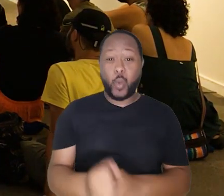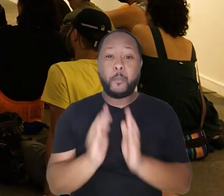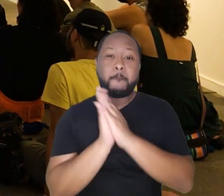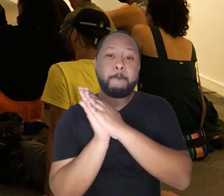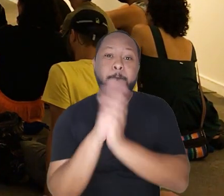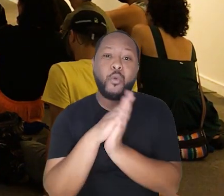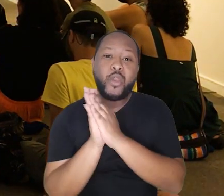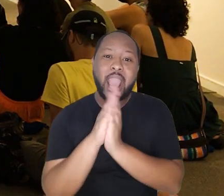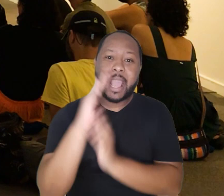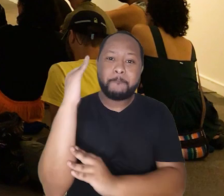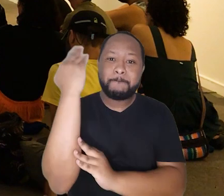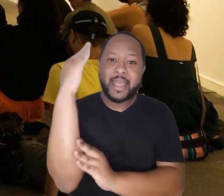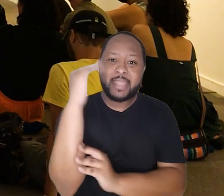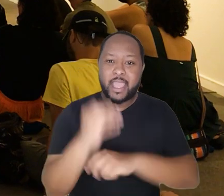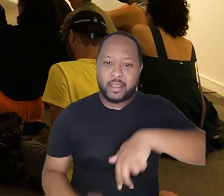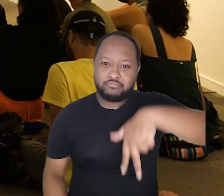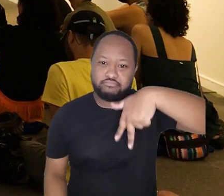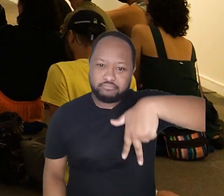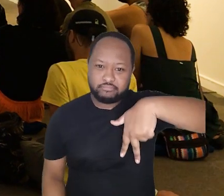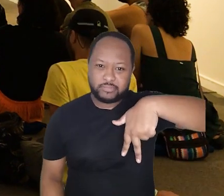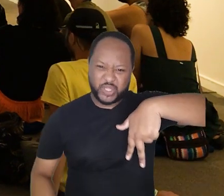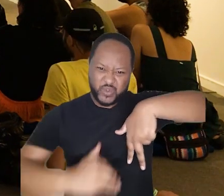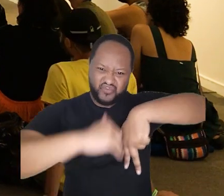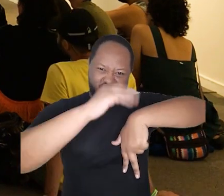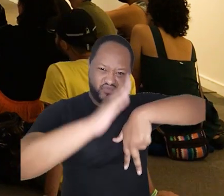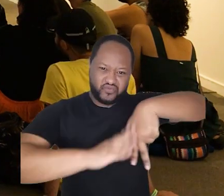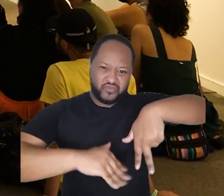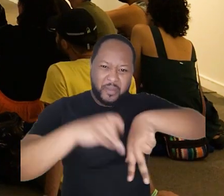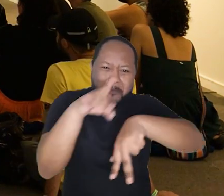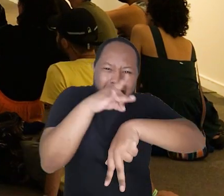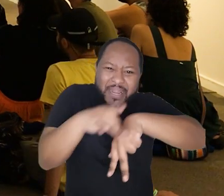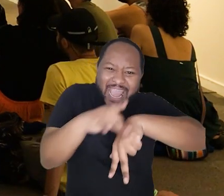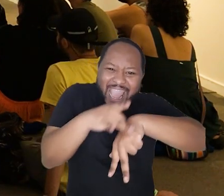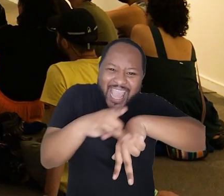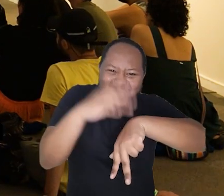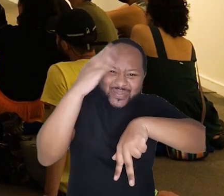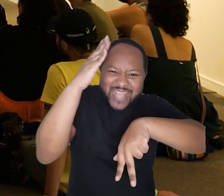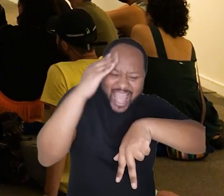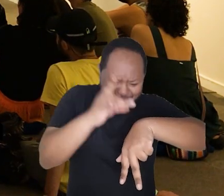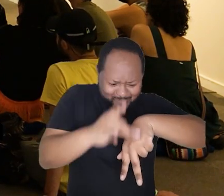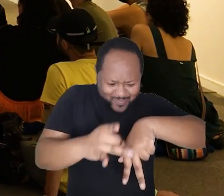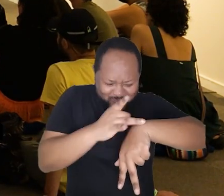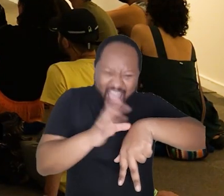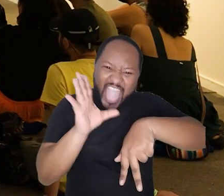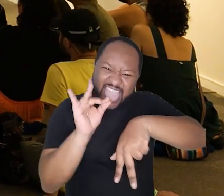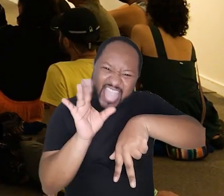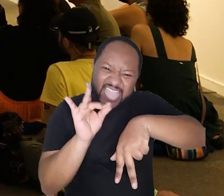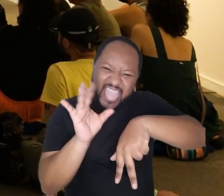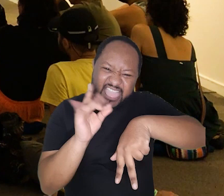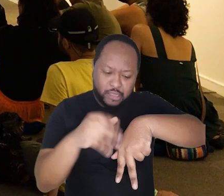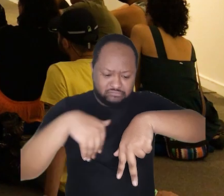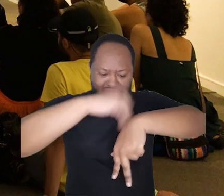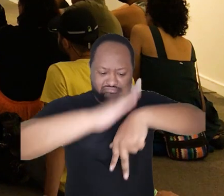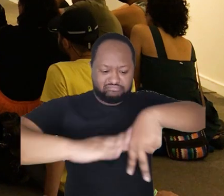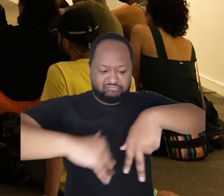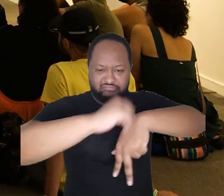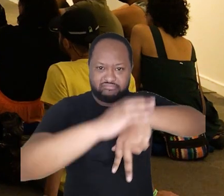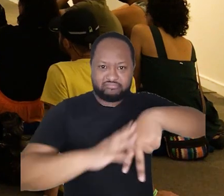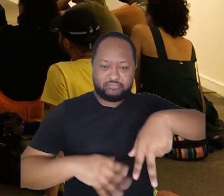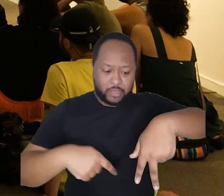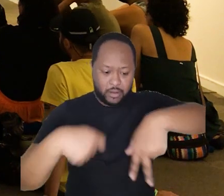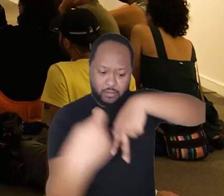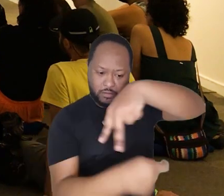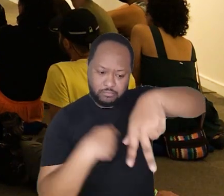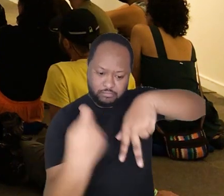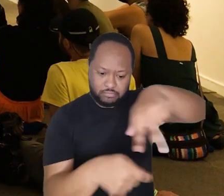madeira, cobriu de piche, para ela ficar bem grudenta. Amarrou uma linha nela, deixou ela paradinha, e ele